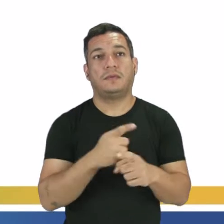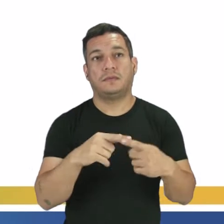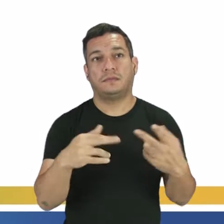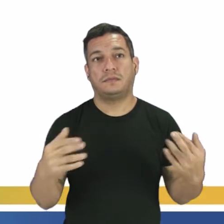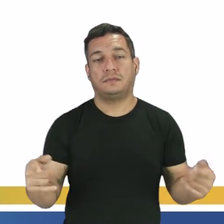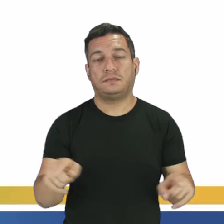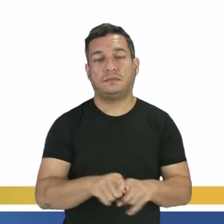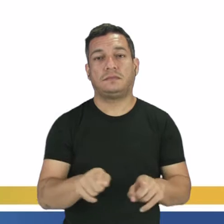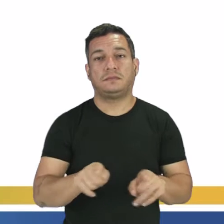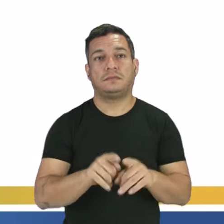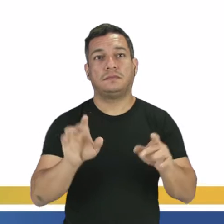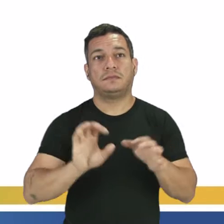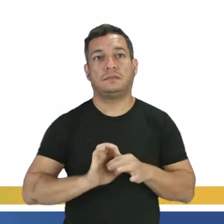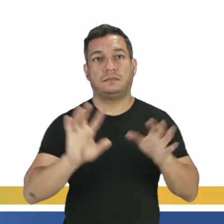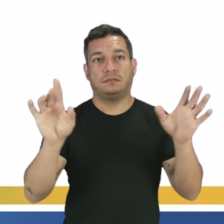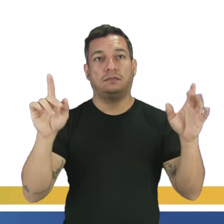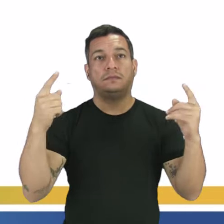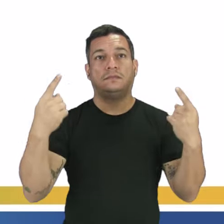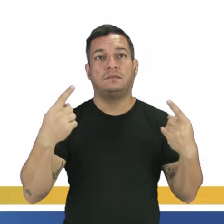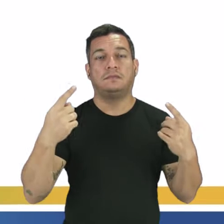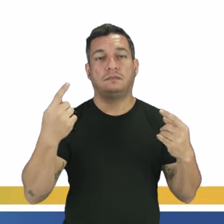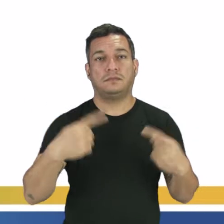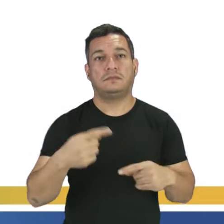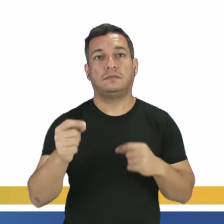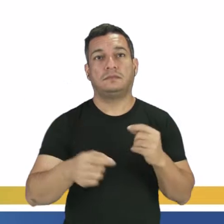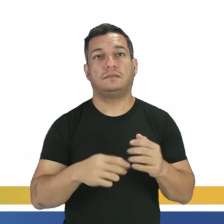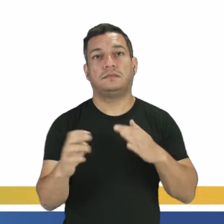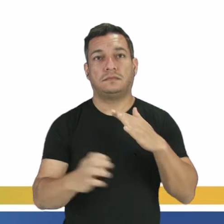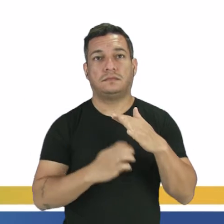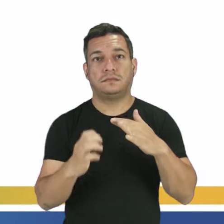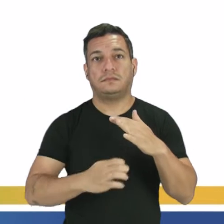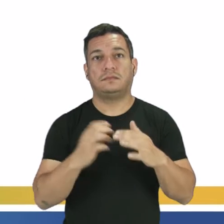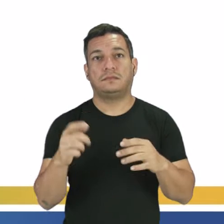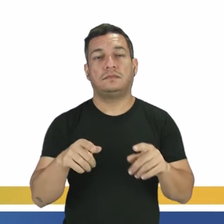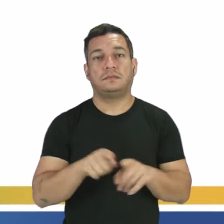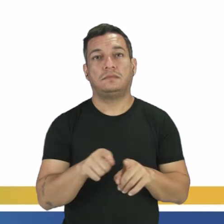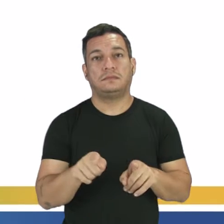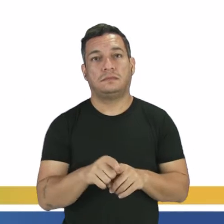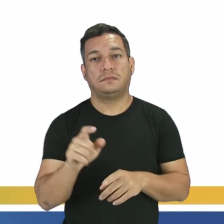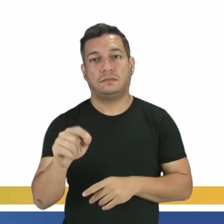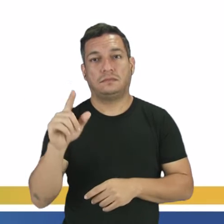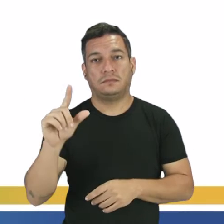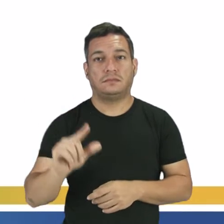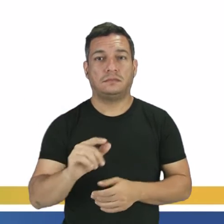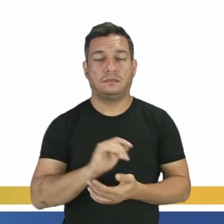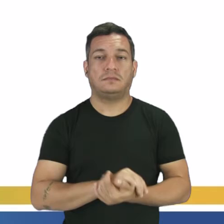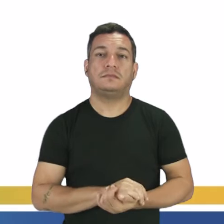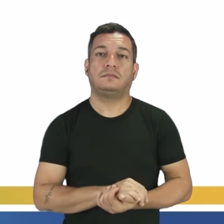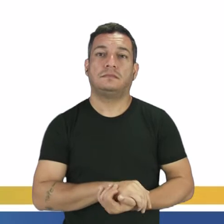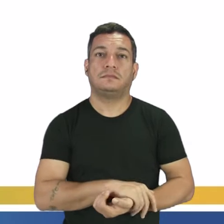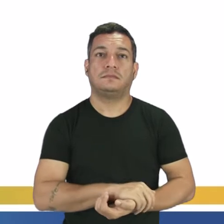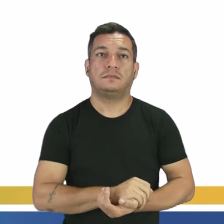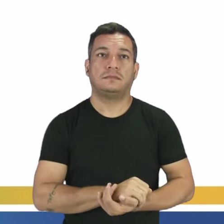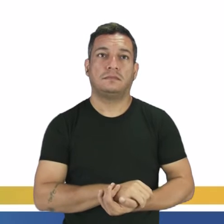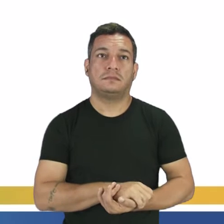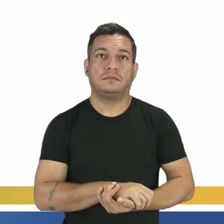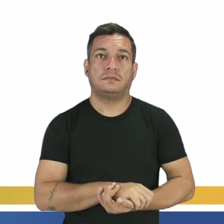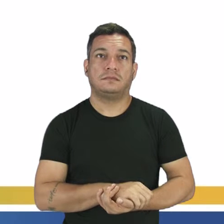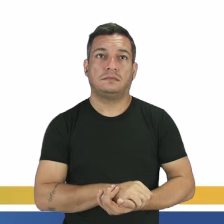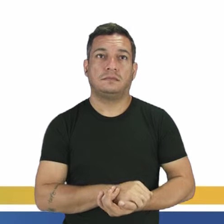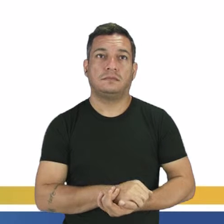produto, e a livre concorrência entre as empresas elimina as menos eficientes.